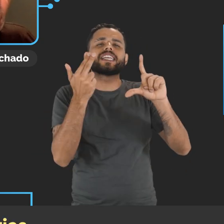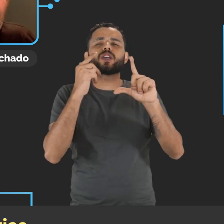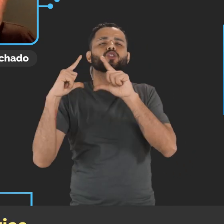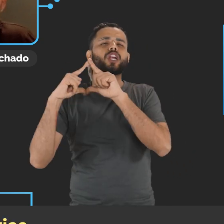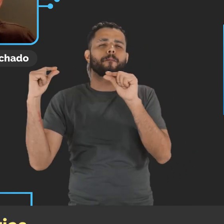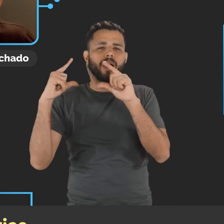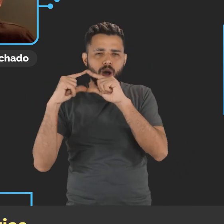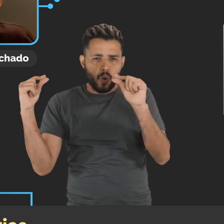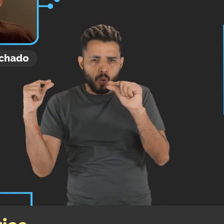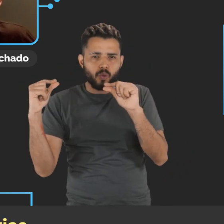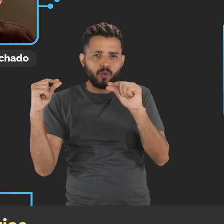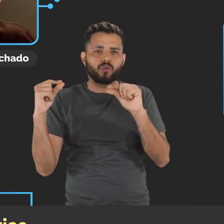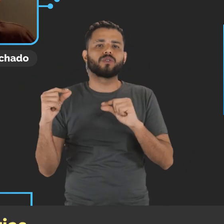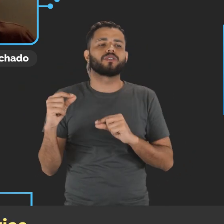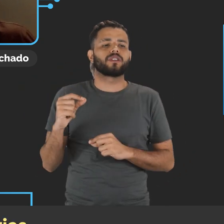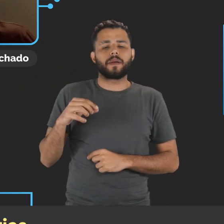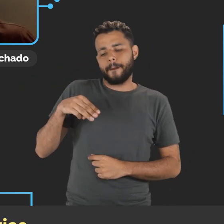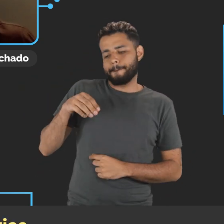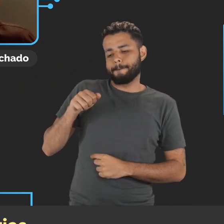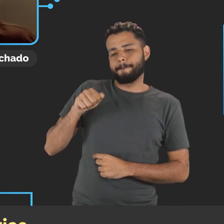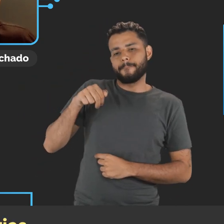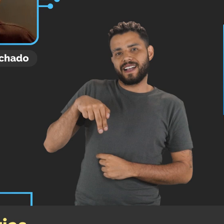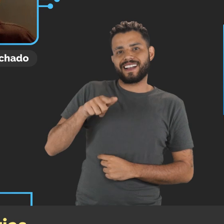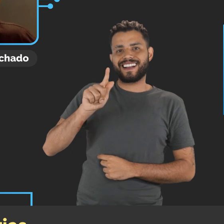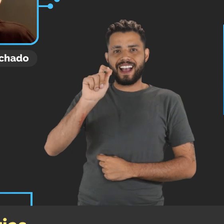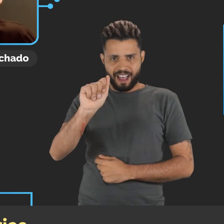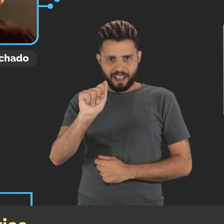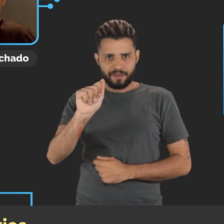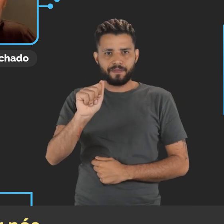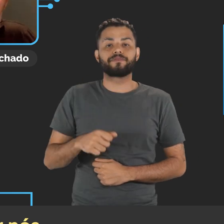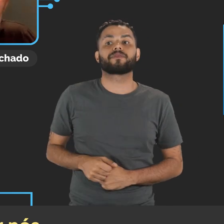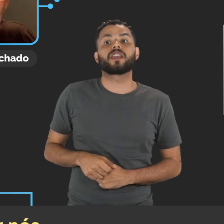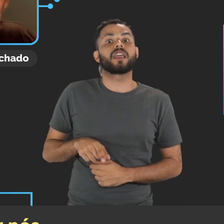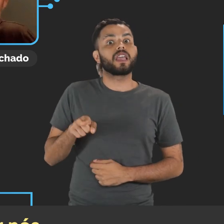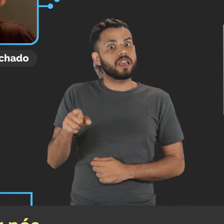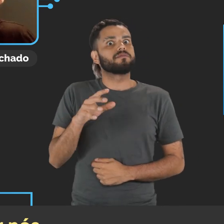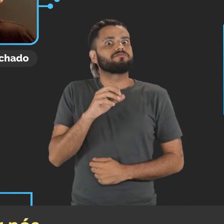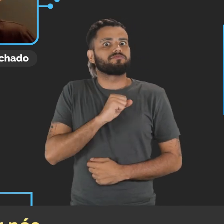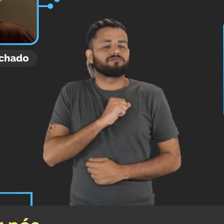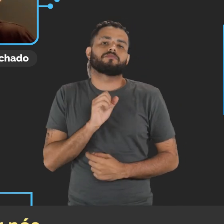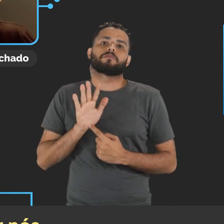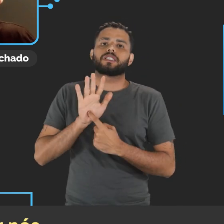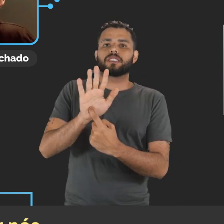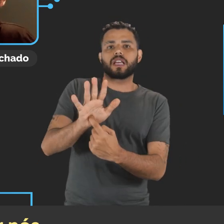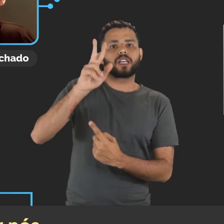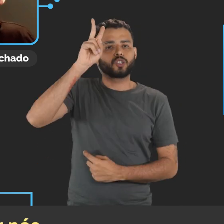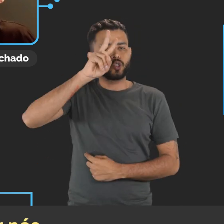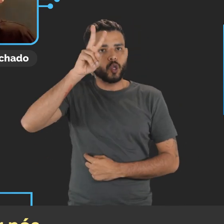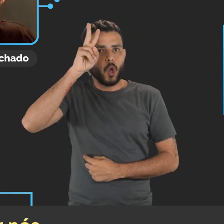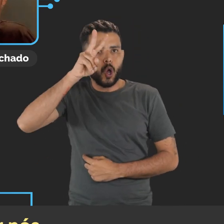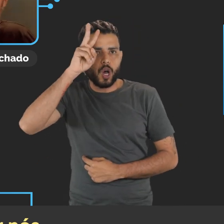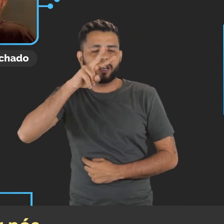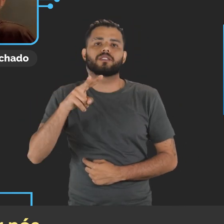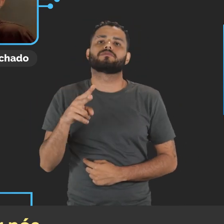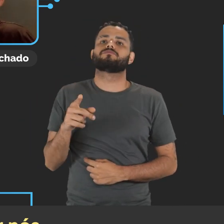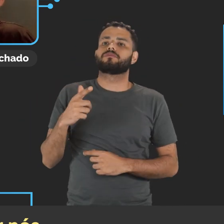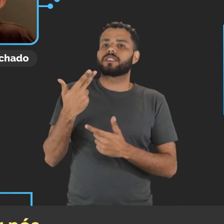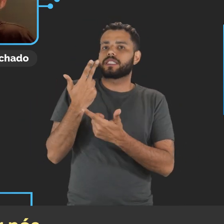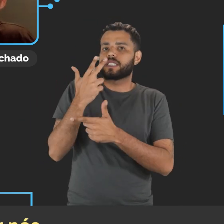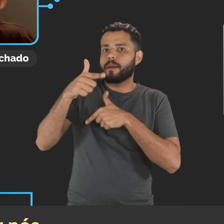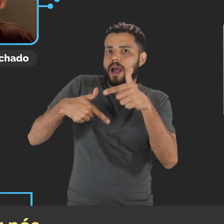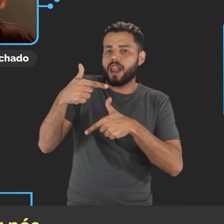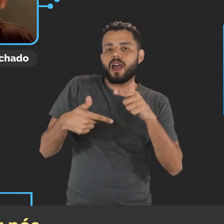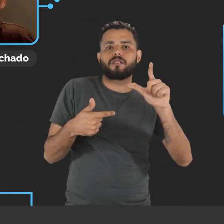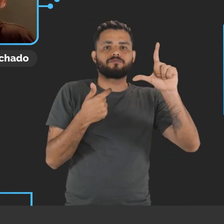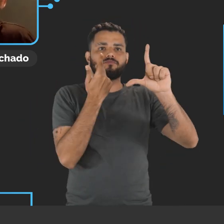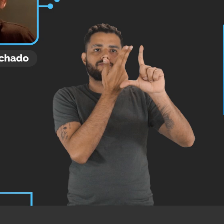talento incrível para contar histórias e para desenhar histórias, também está sendo apresentado ao mercado por nós para ocupar essa função